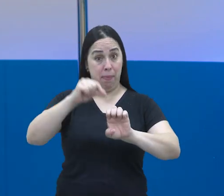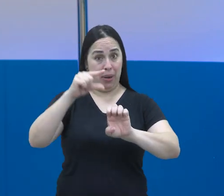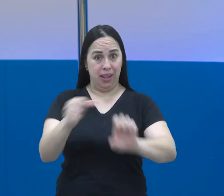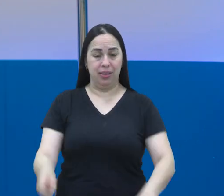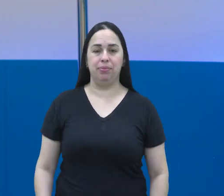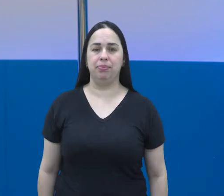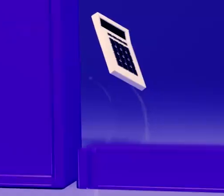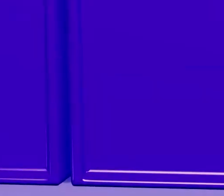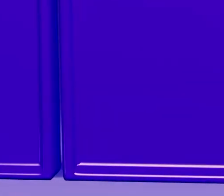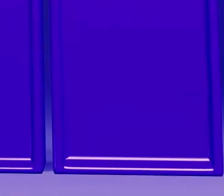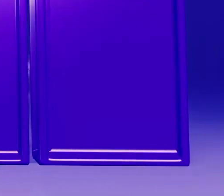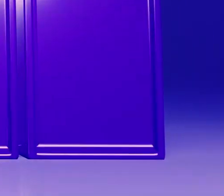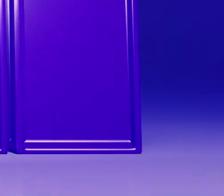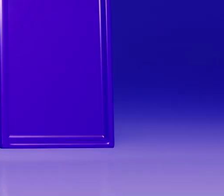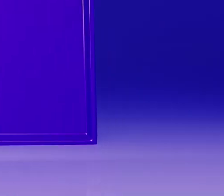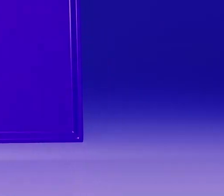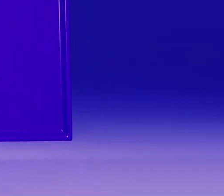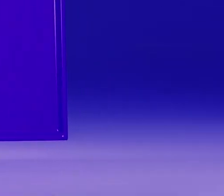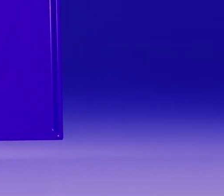Empreende Sebrae.